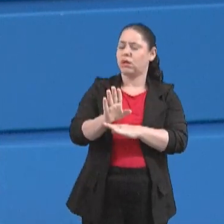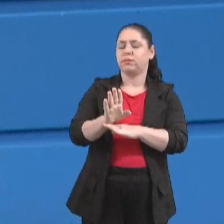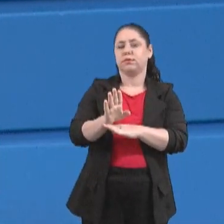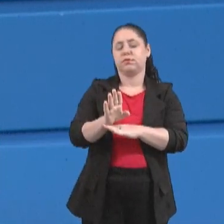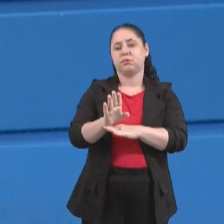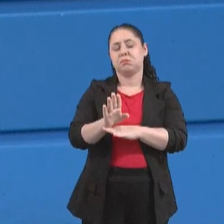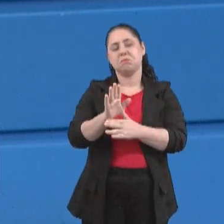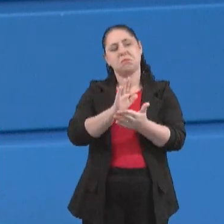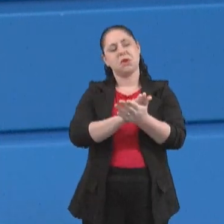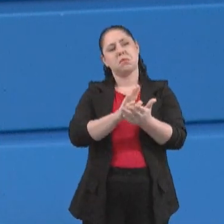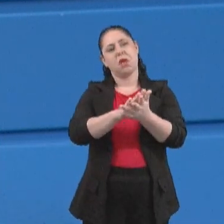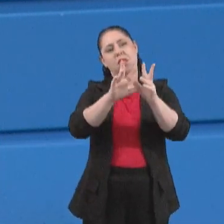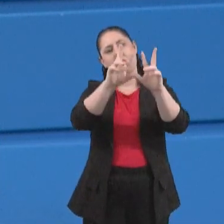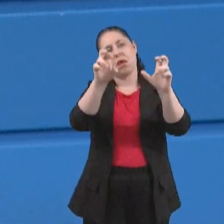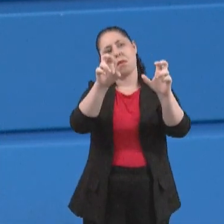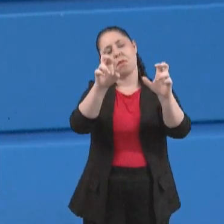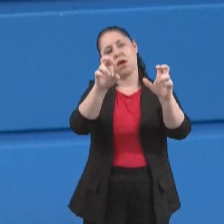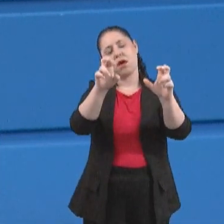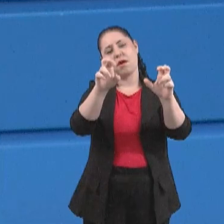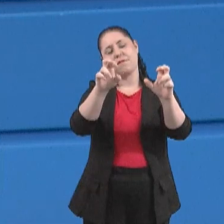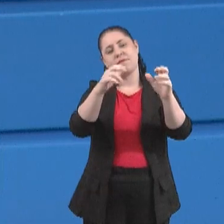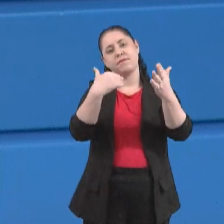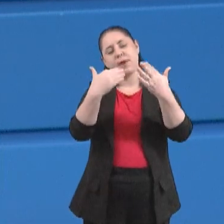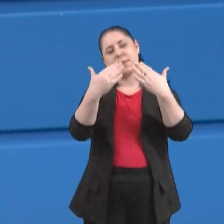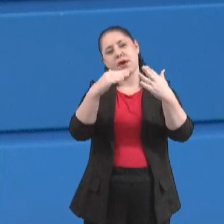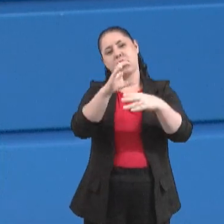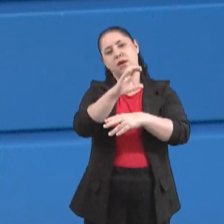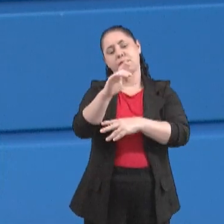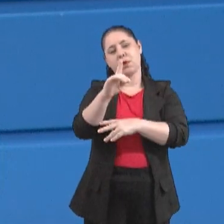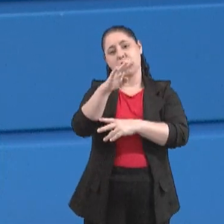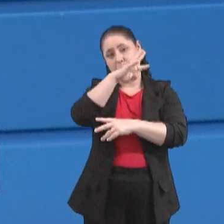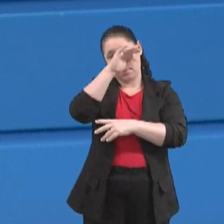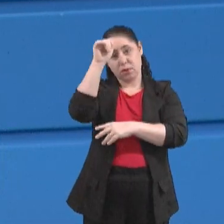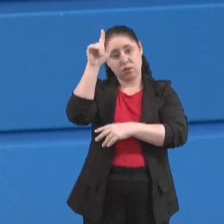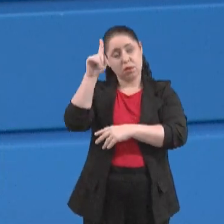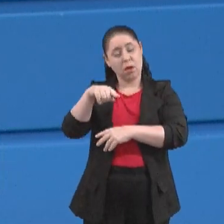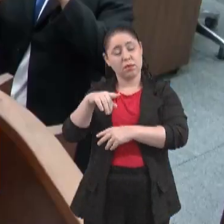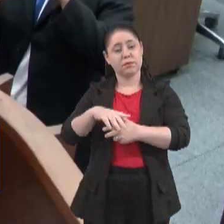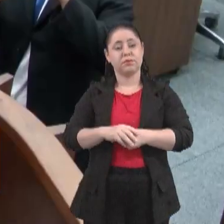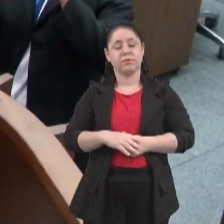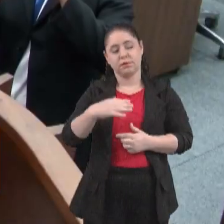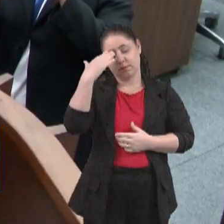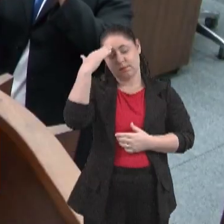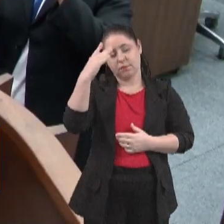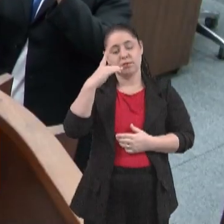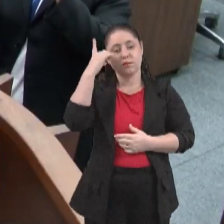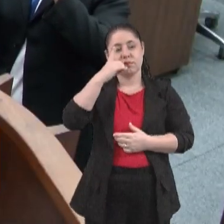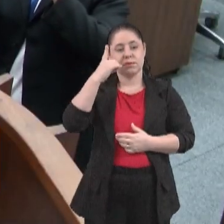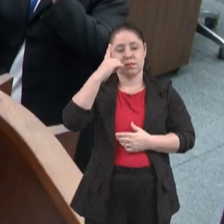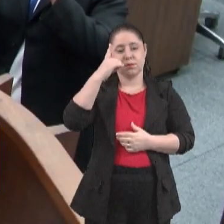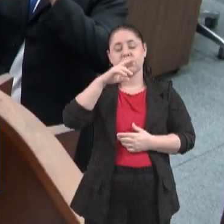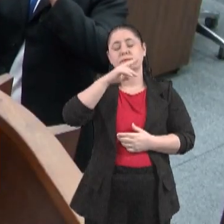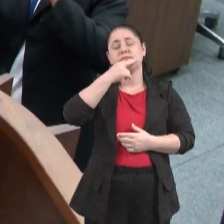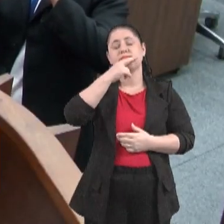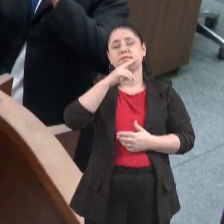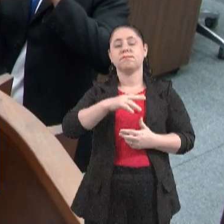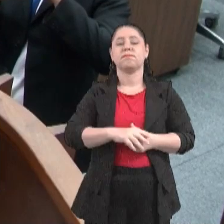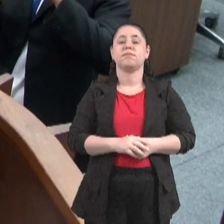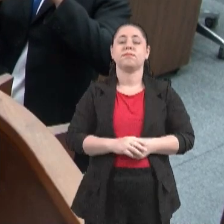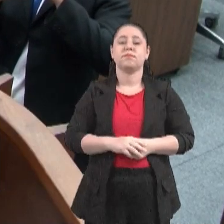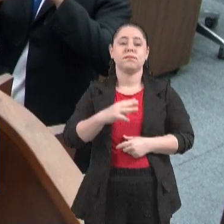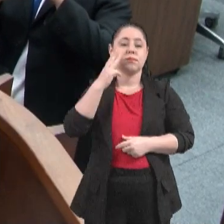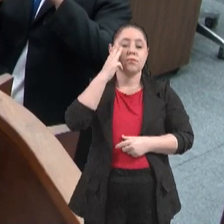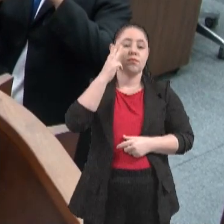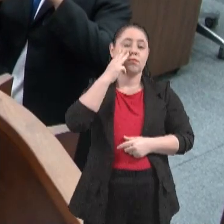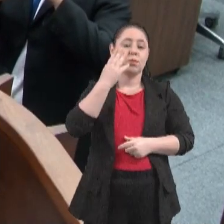levantar esse tema tão importante para Campo Grande e para Mato Grosso do Sul. Obrigado, deputado Renato Câmara. Deputada